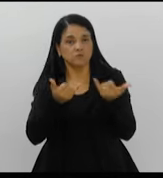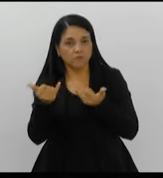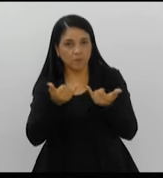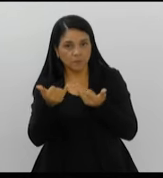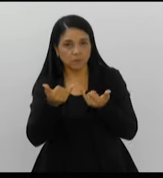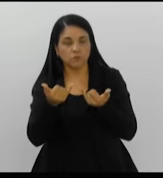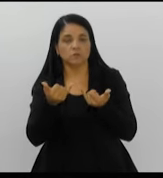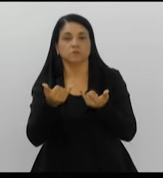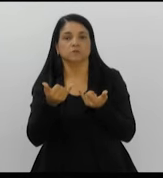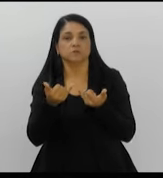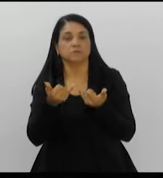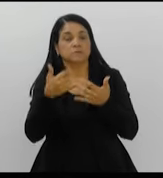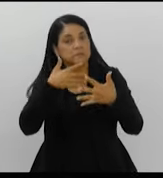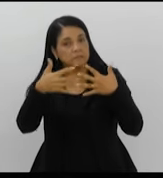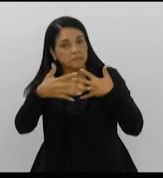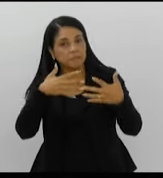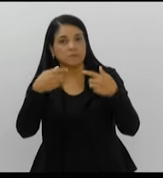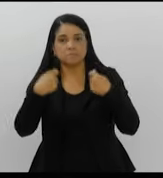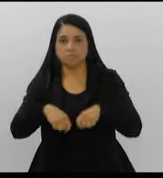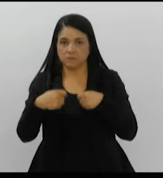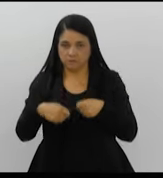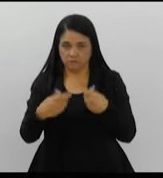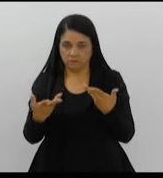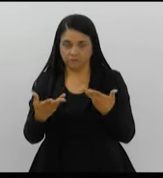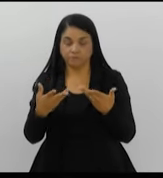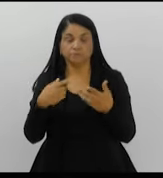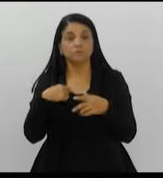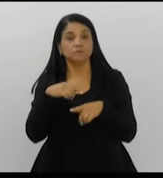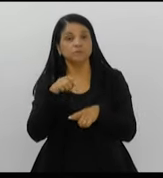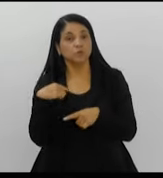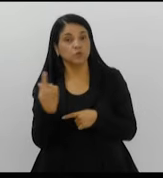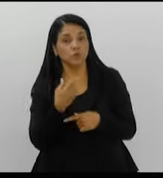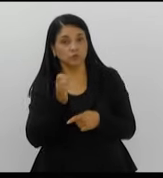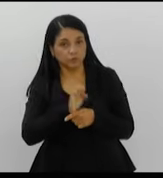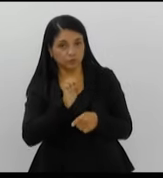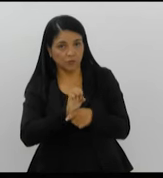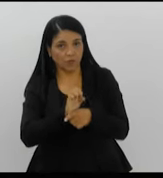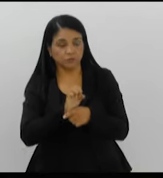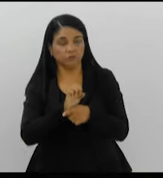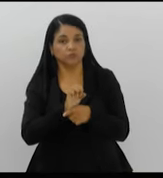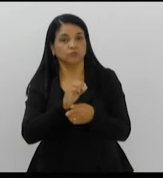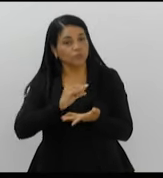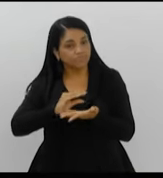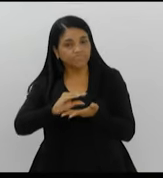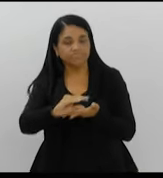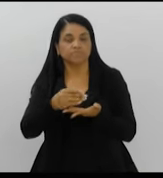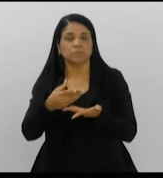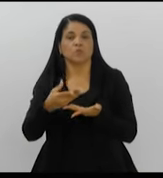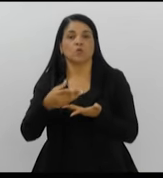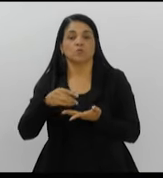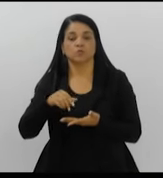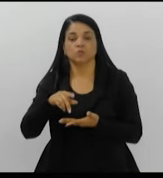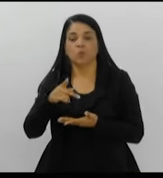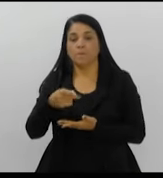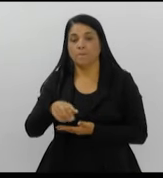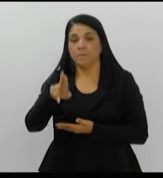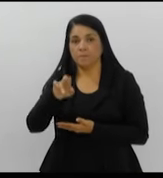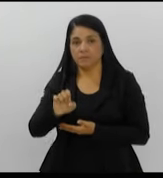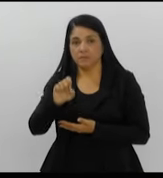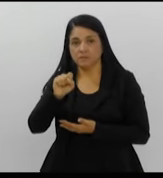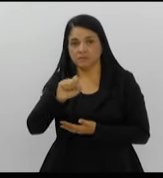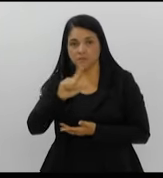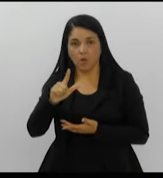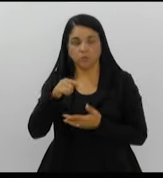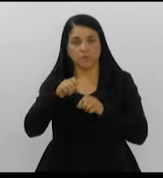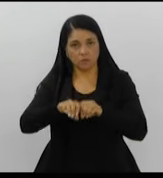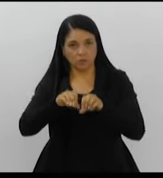ser mais transparentes. Enquanto o nosso Estado não aplicar os recursos do pré-sal na saúde e na educação, a perspectiva